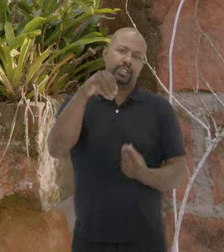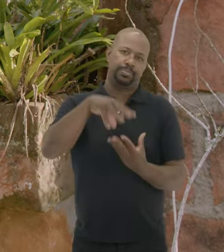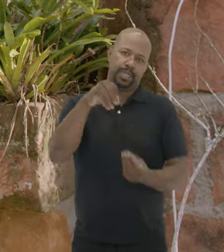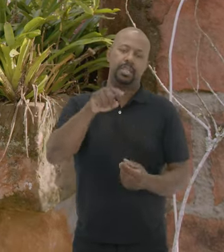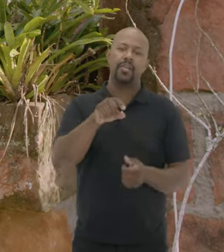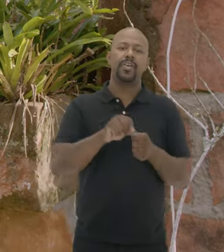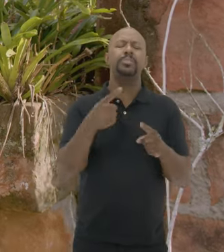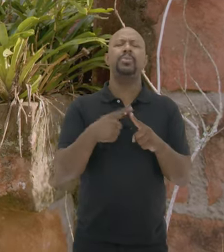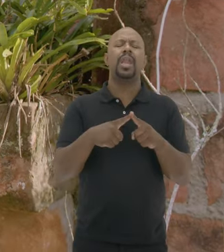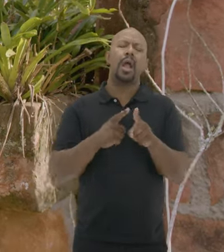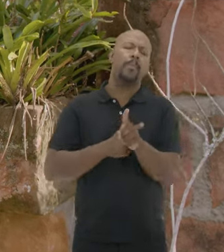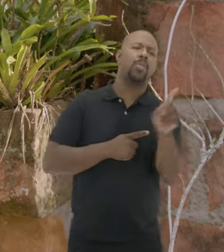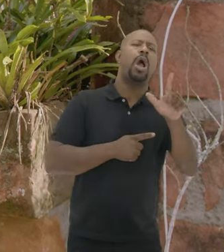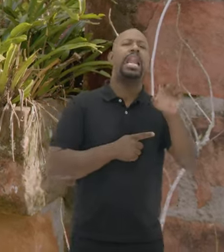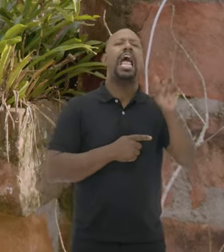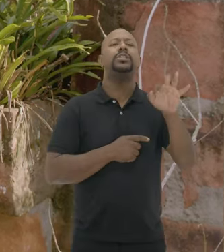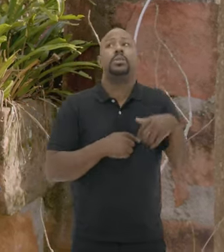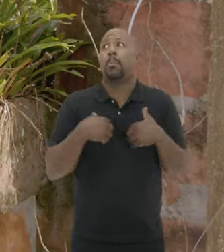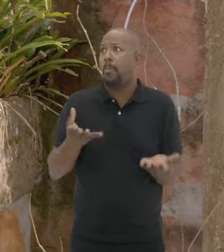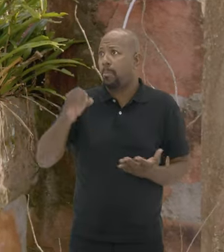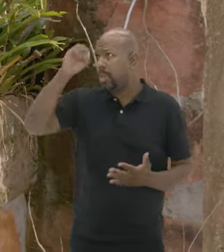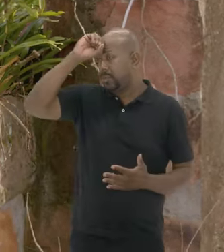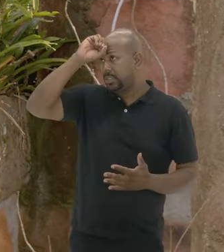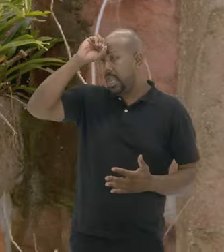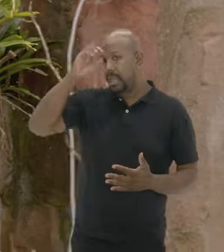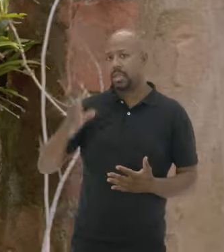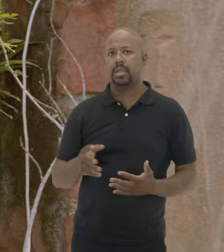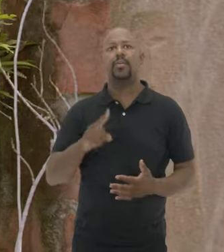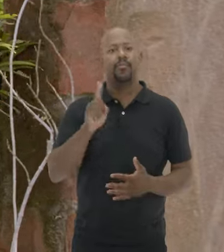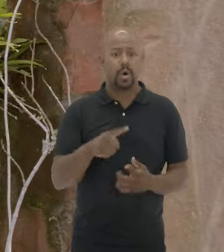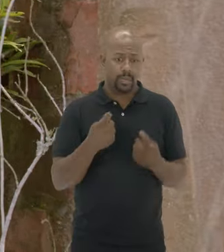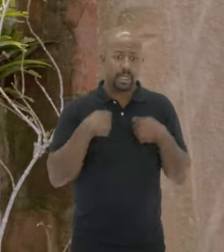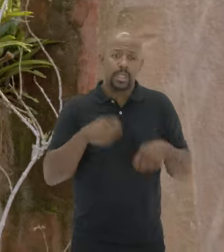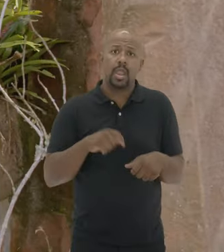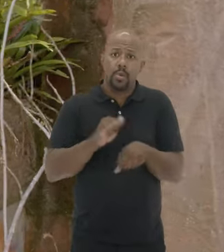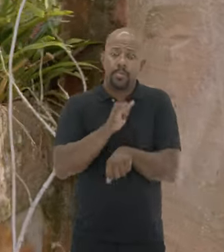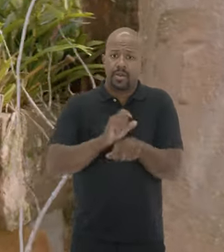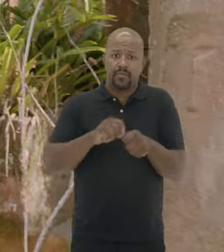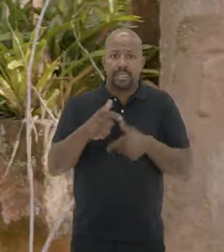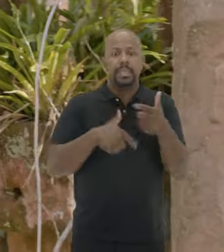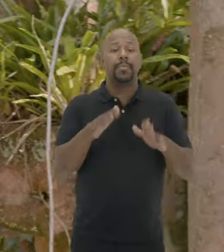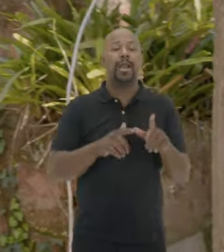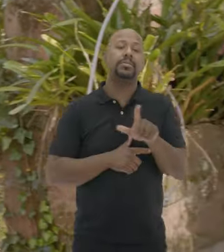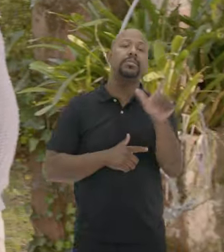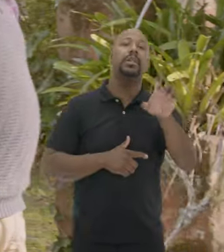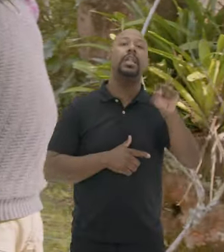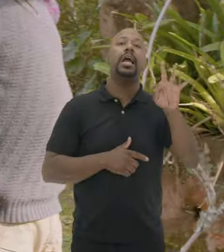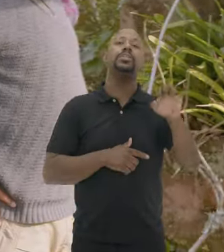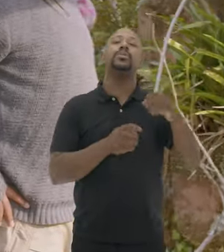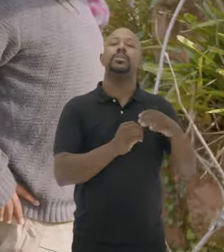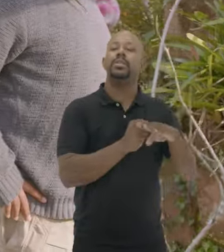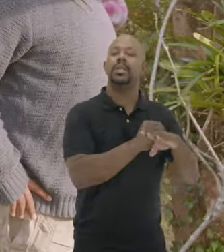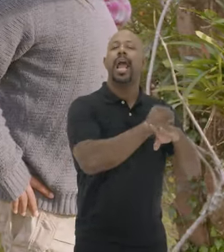é espírita porque apontou para o leste eu digo não sei foi o que deu para mim fazer só que o leste